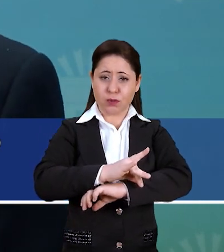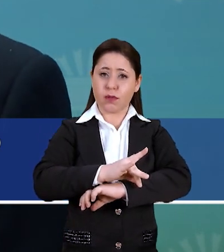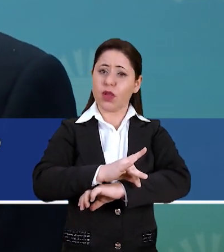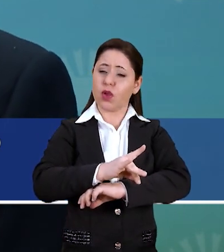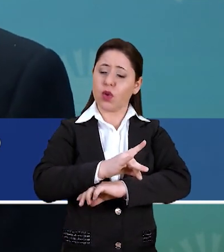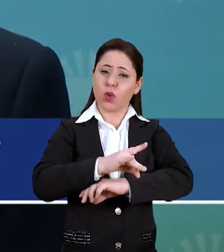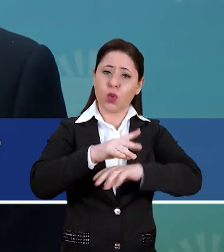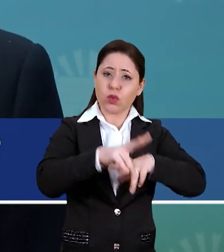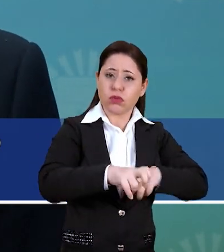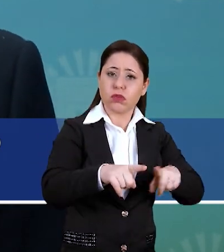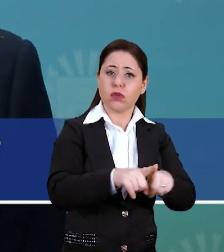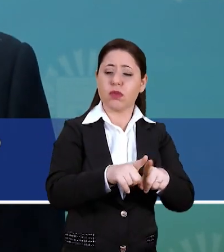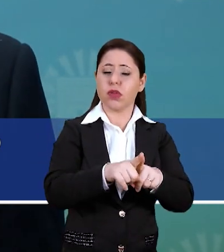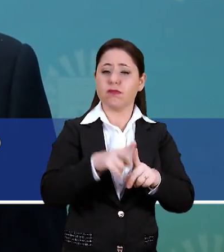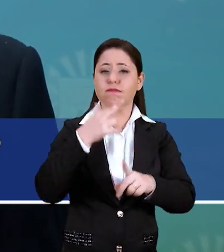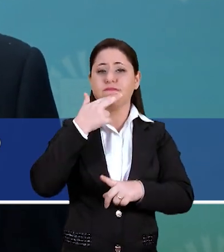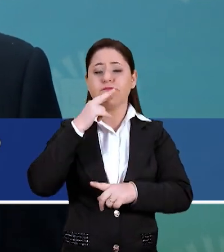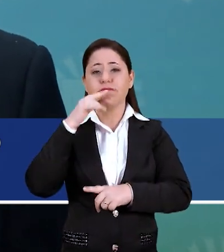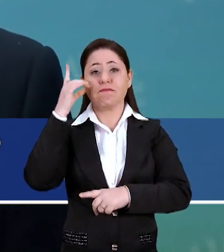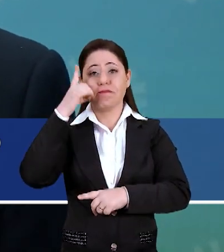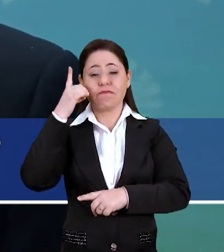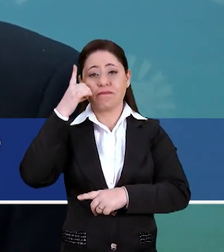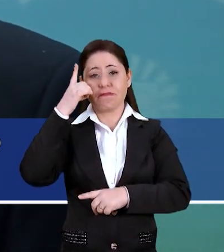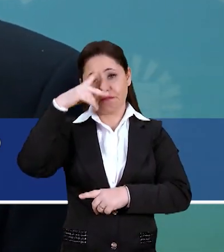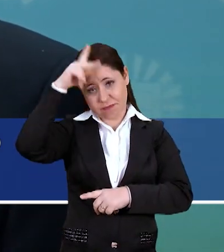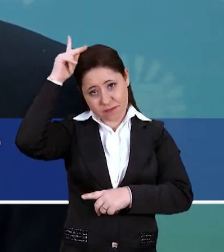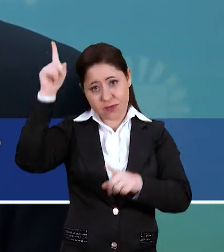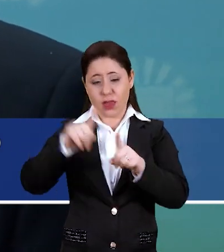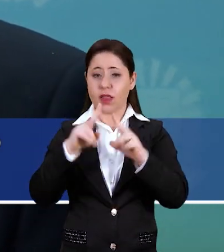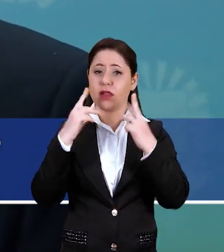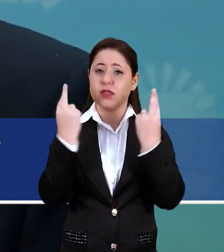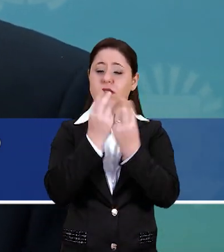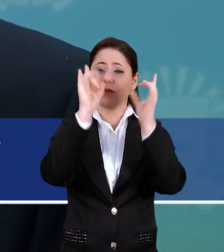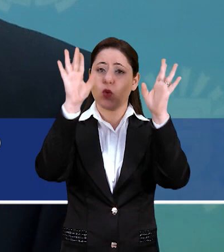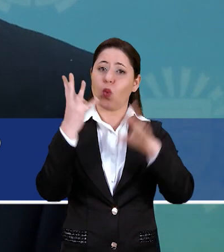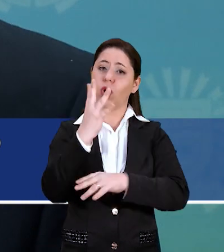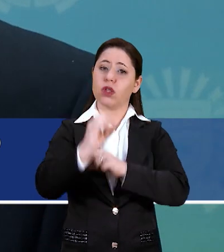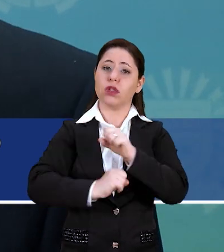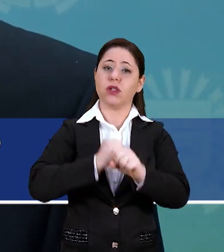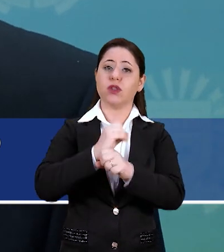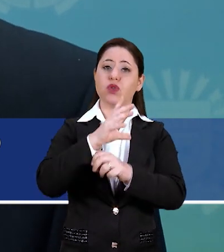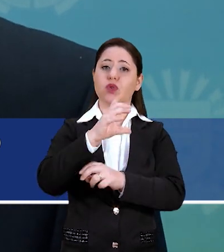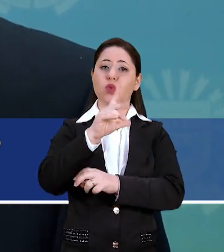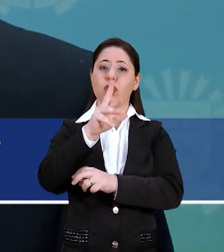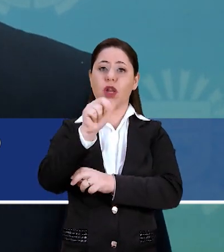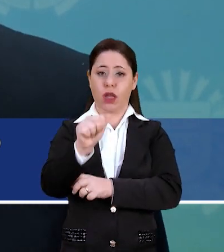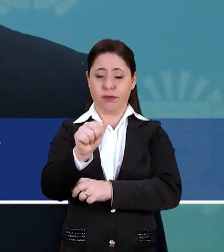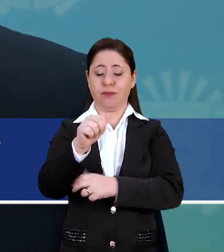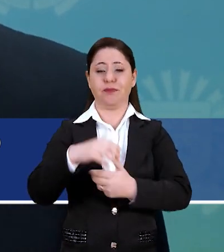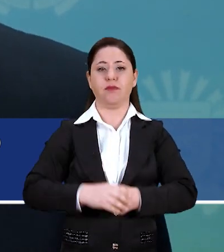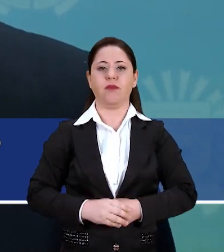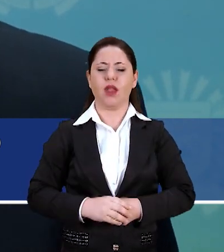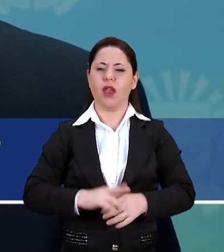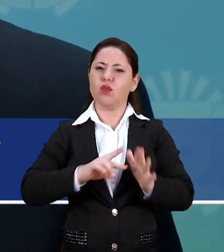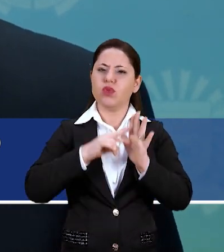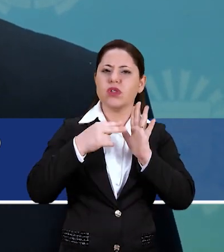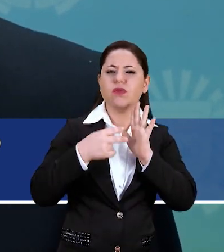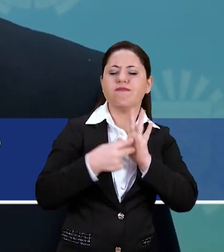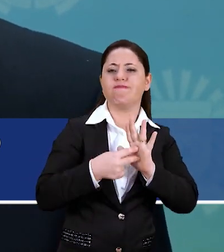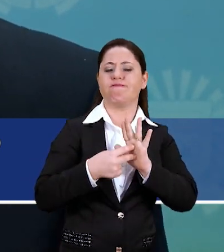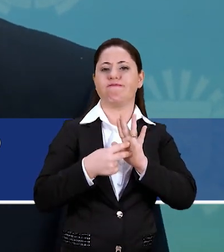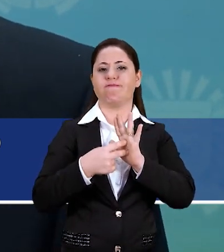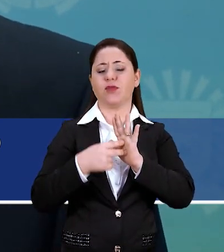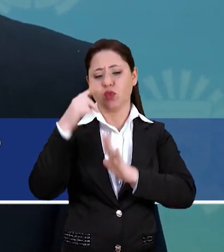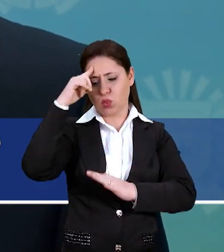agrônomo Renato Câmara, nós termos essa sessão solene em comemoração dos 40 anos do CREA. O simbolismo dessa data,